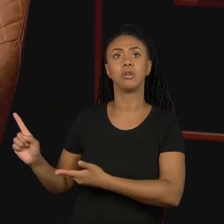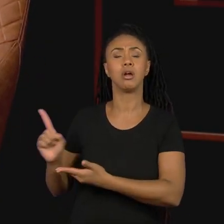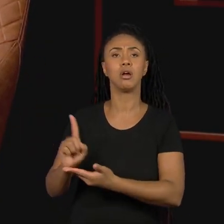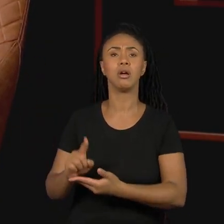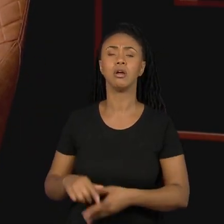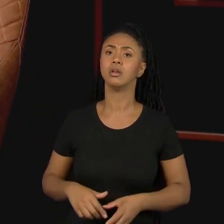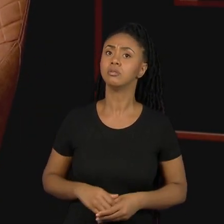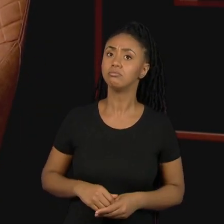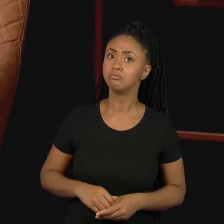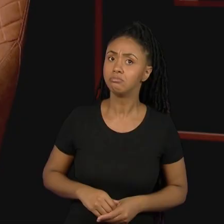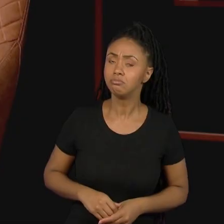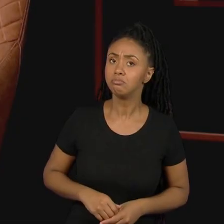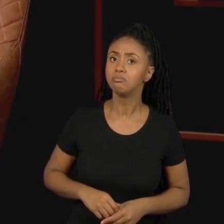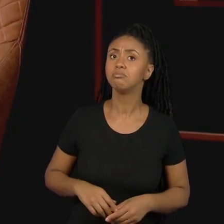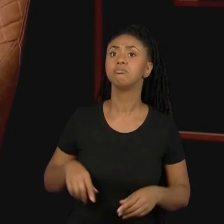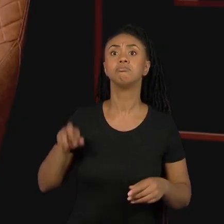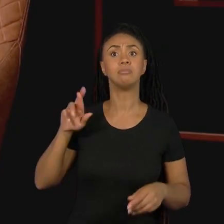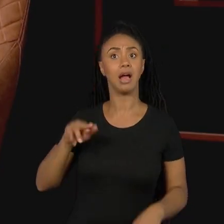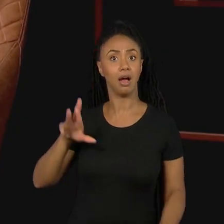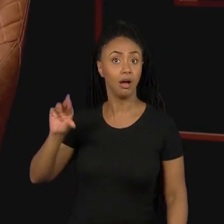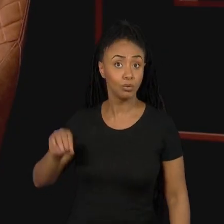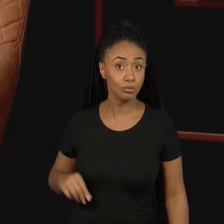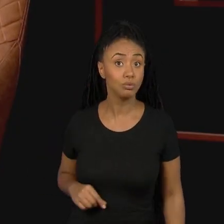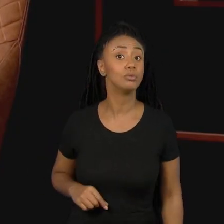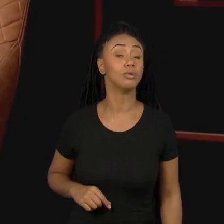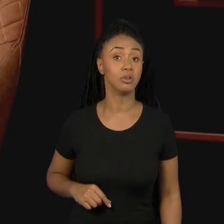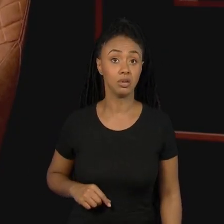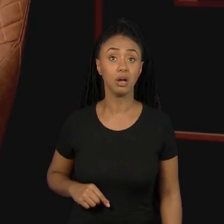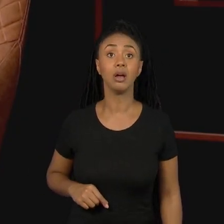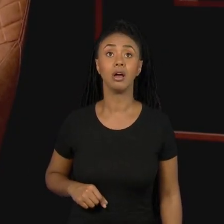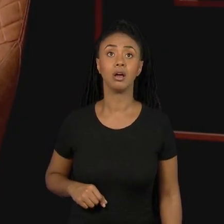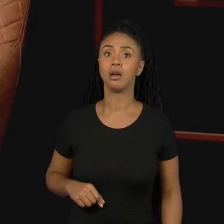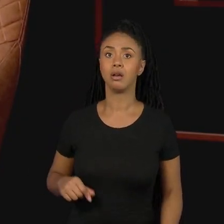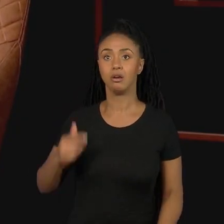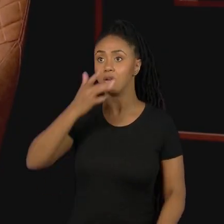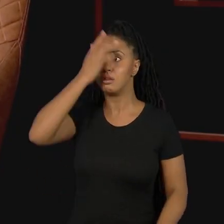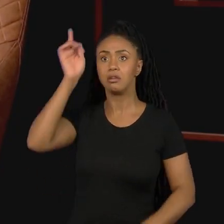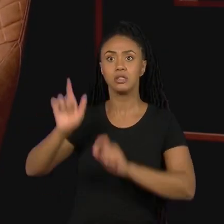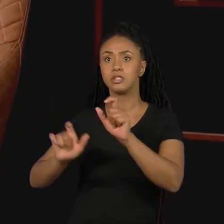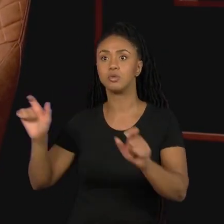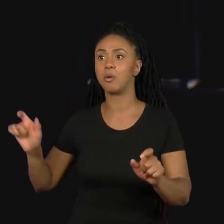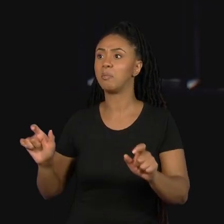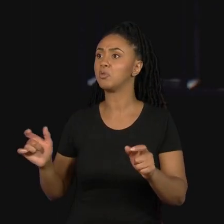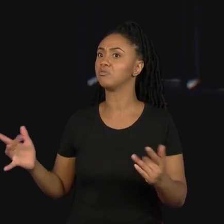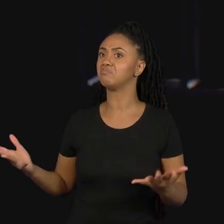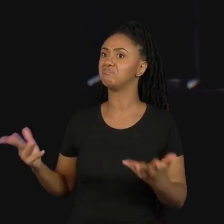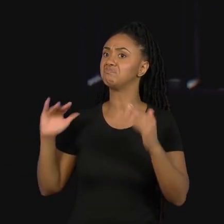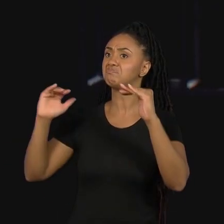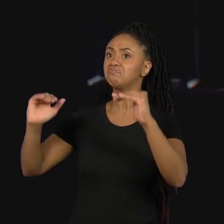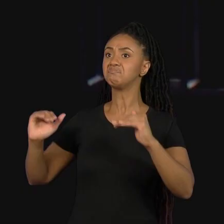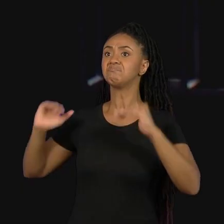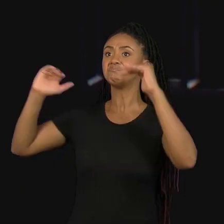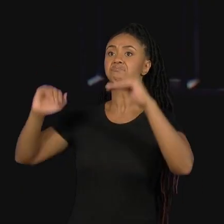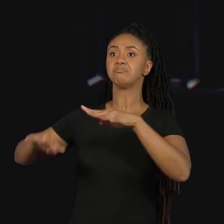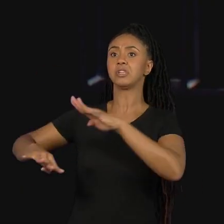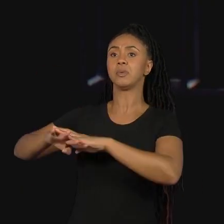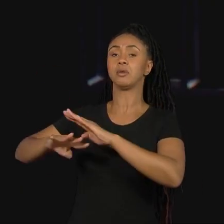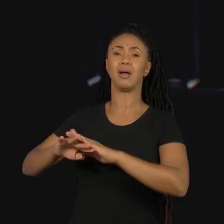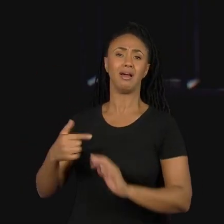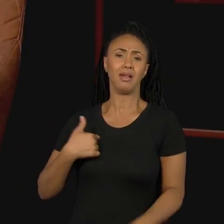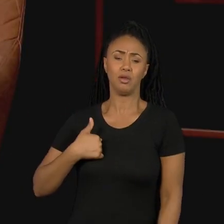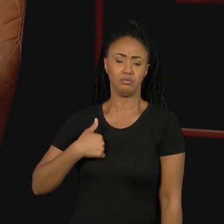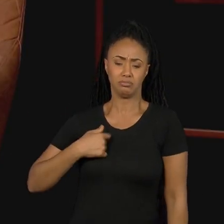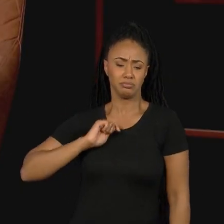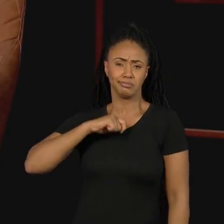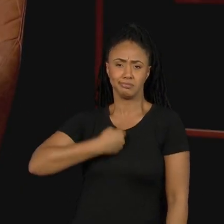raro, porque realmente ali são pessoas inacreditáveis, sumidades. E eu sou um curioso,